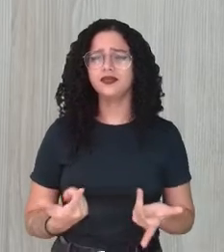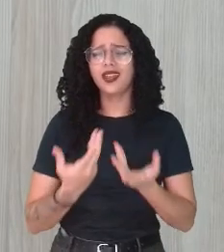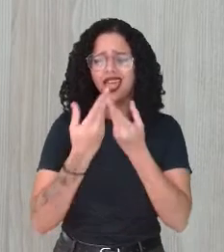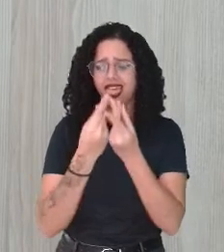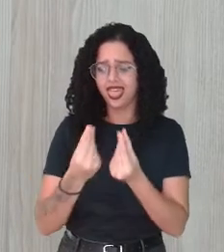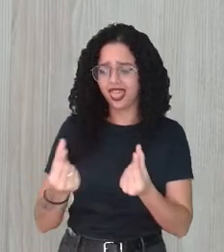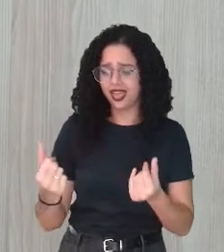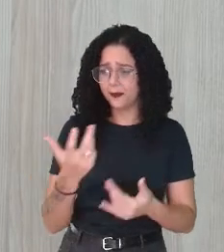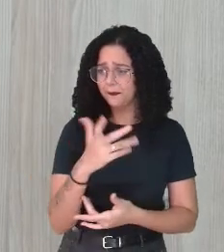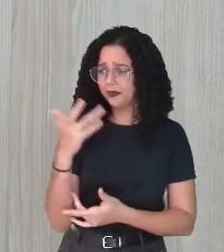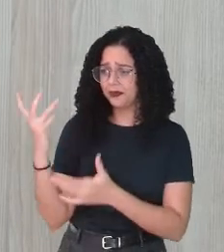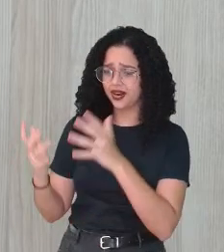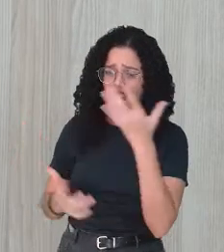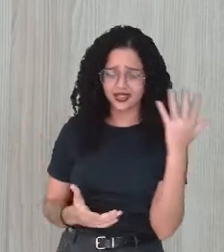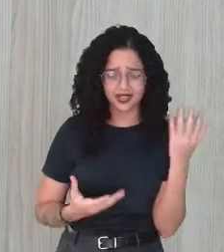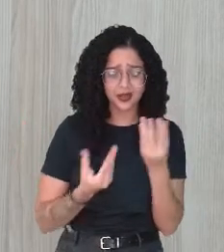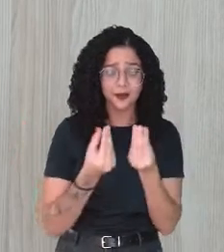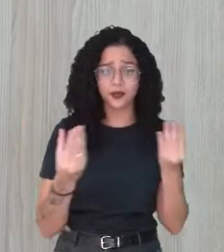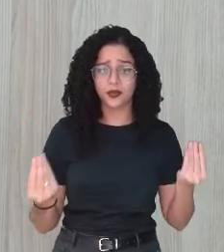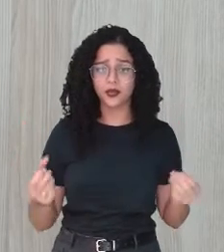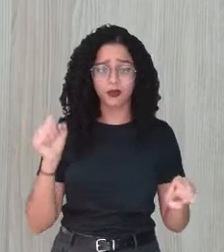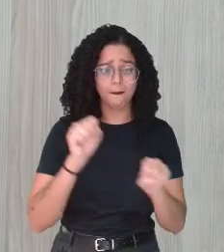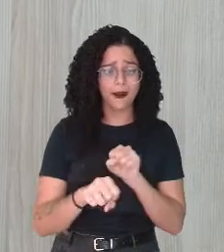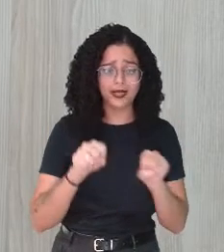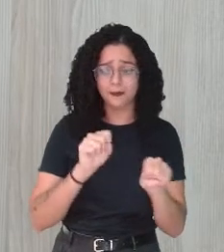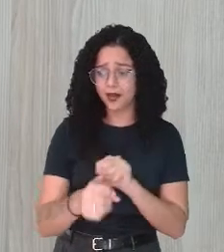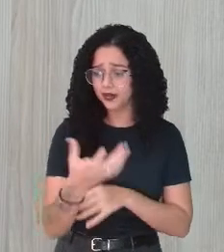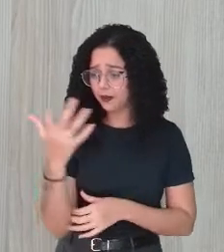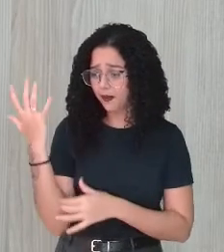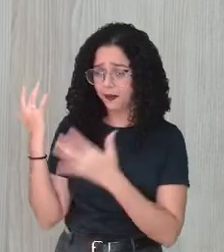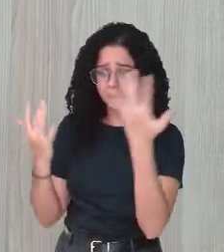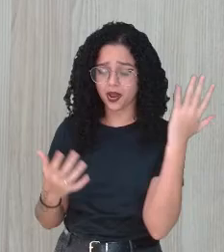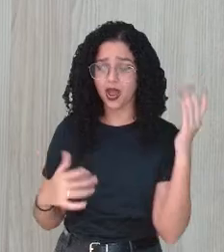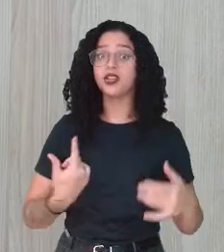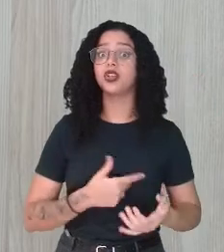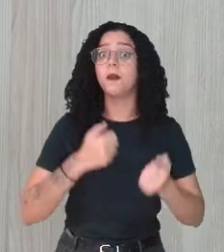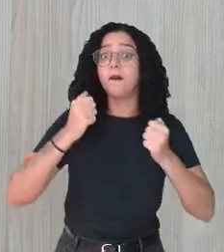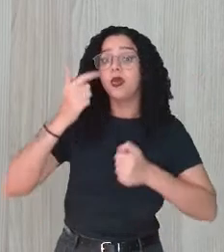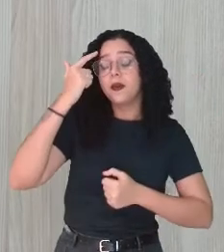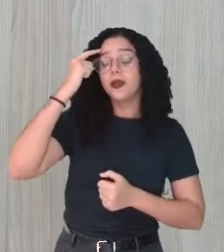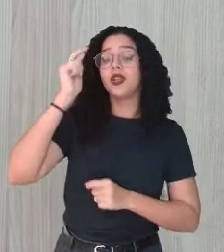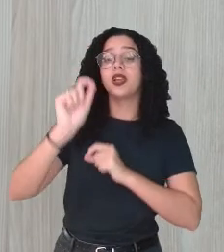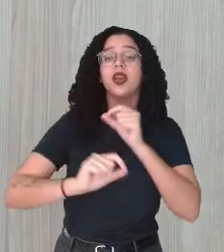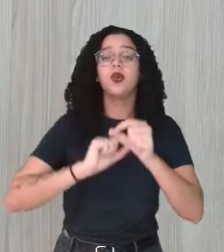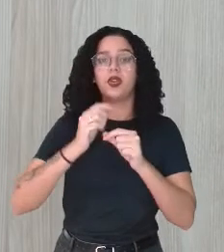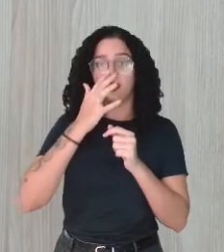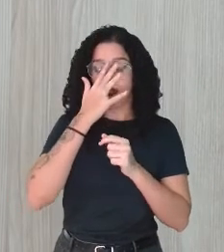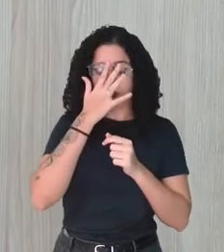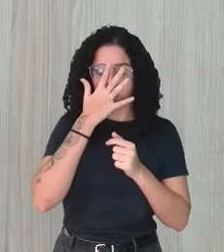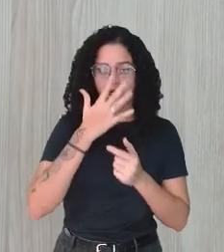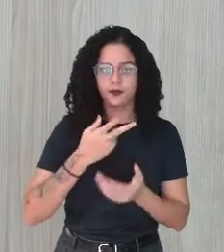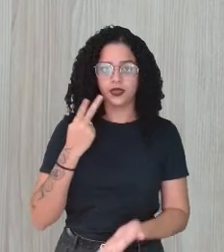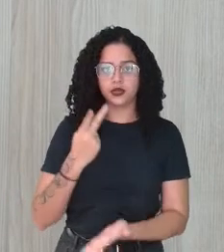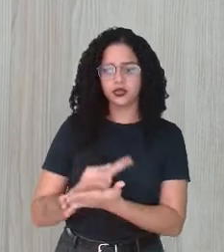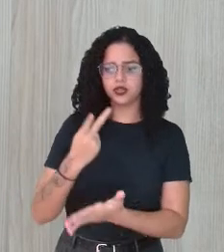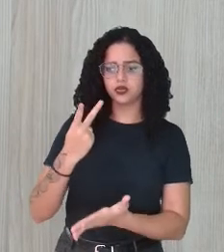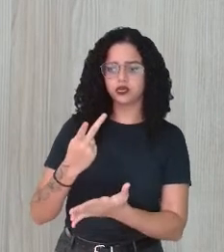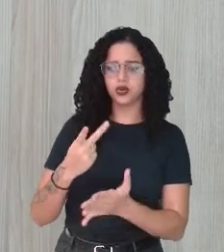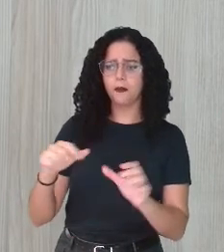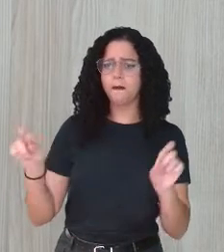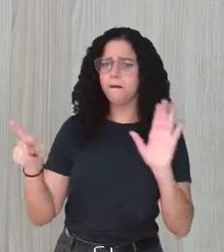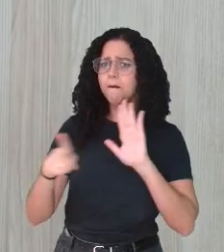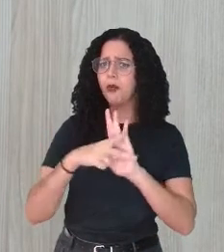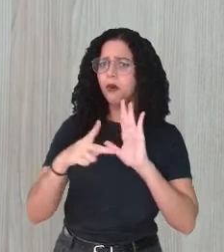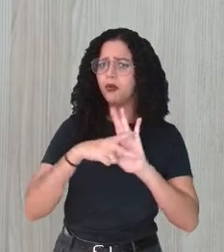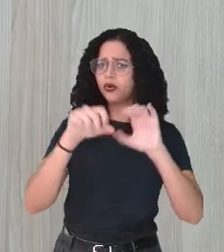degrada, destrói tanto? Né? E a gente pode pensar, professora Carol, que é uma situação, né, sistêmica